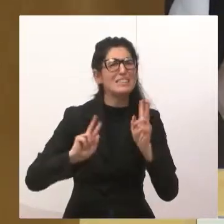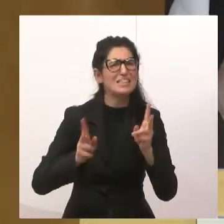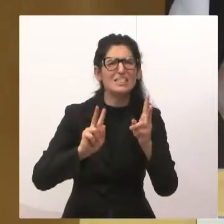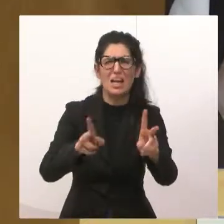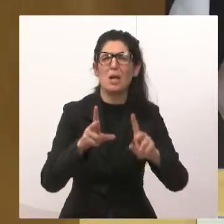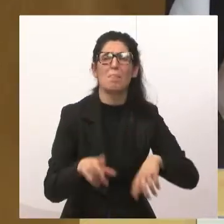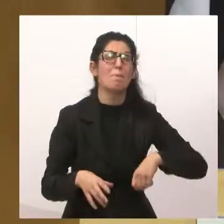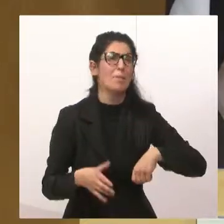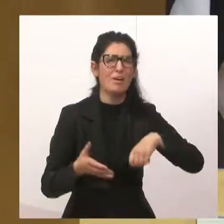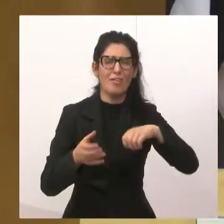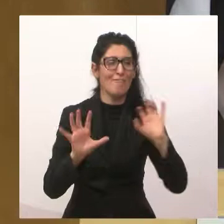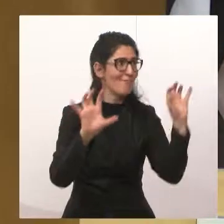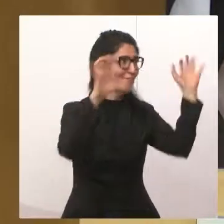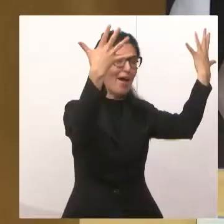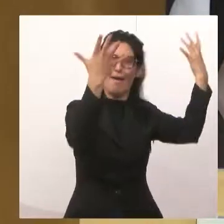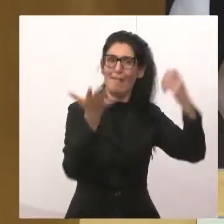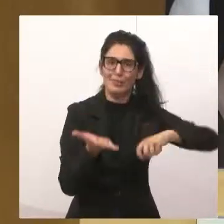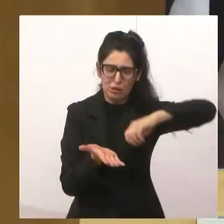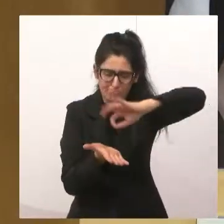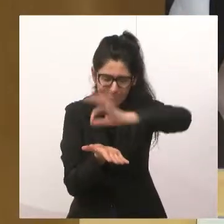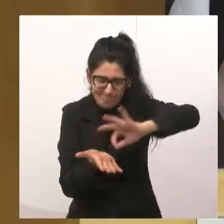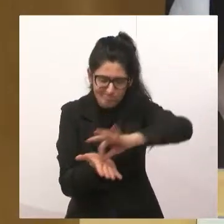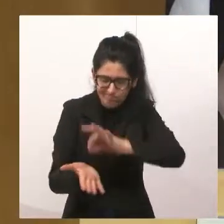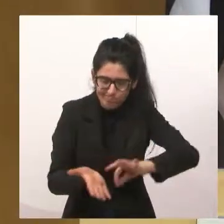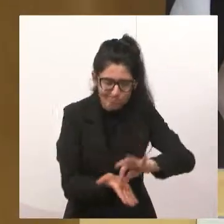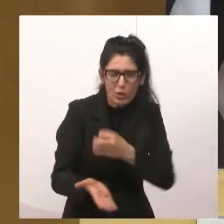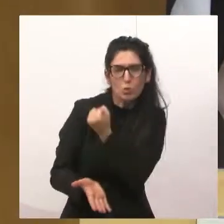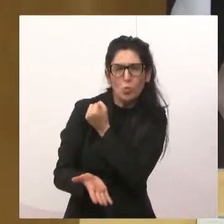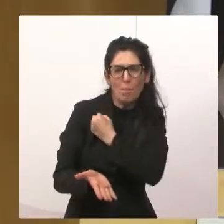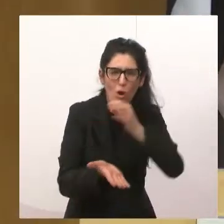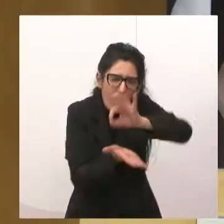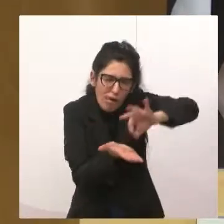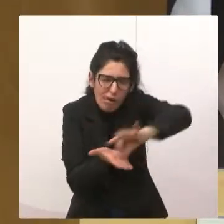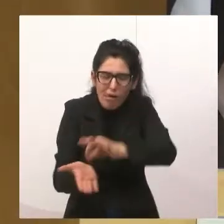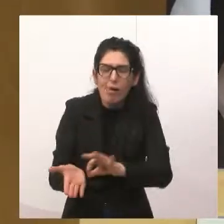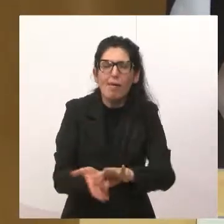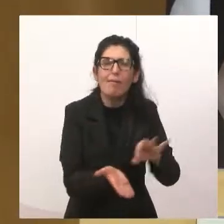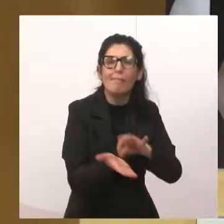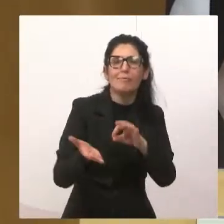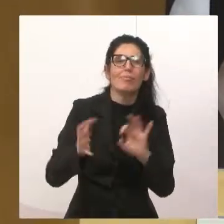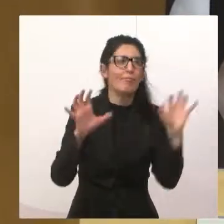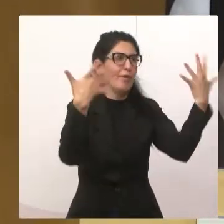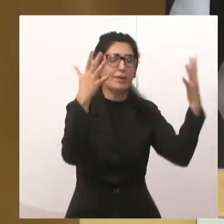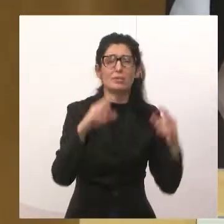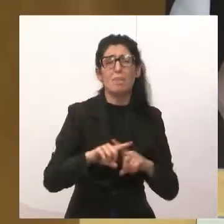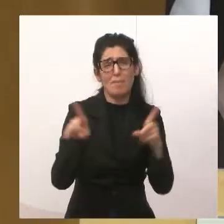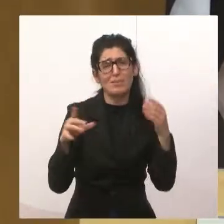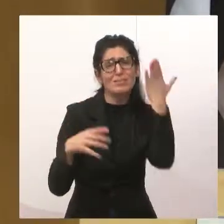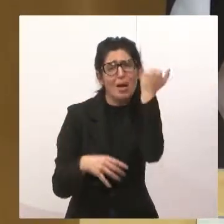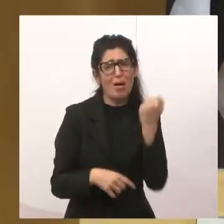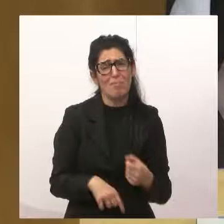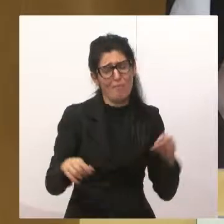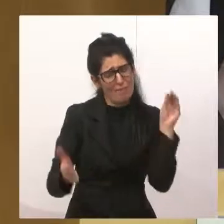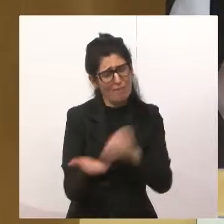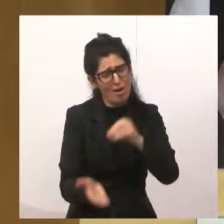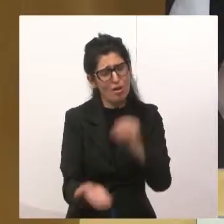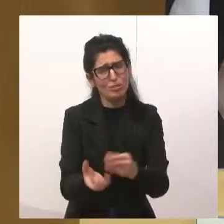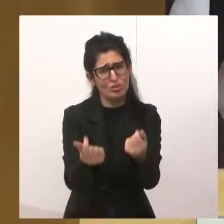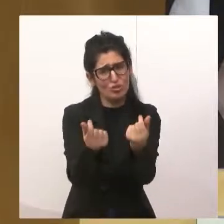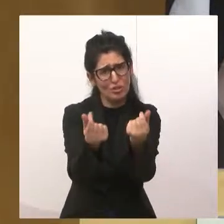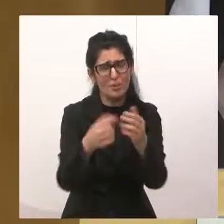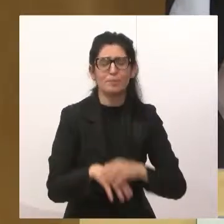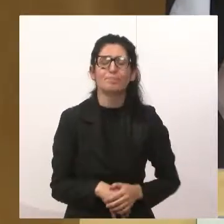dificuldade extremamente difícil, né? A vereadora Márcia acompanha bastante esse trabalho também, e sabe que o repasse do